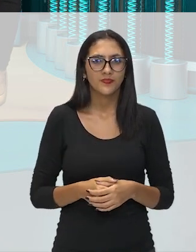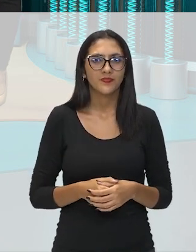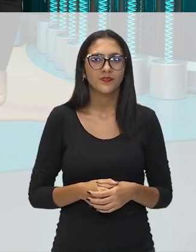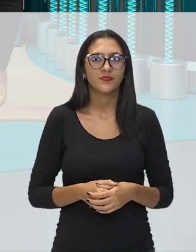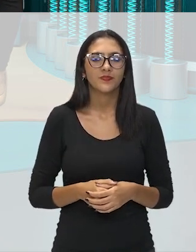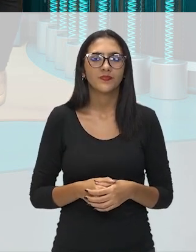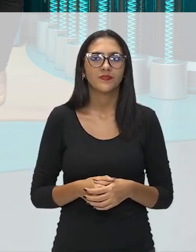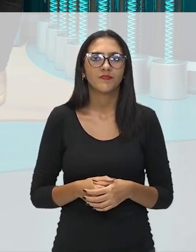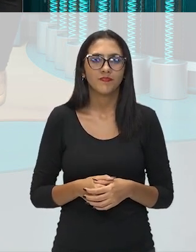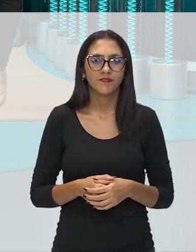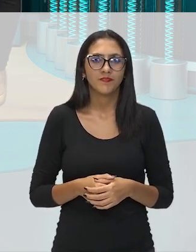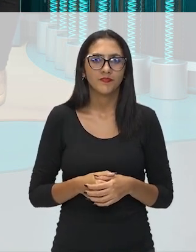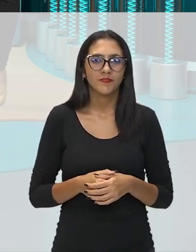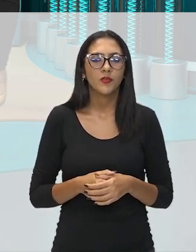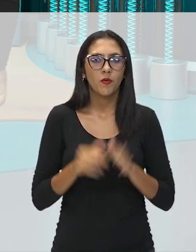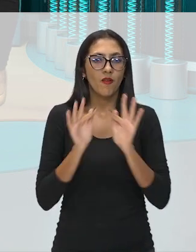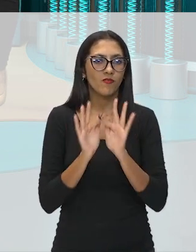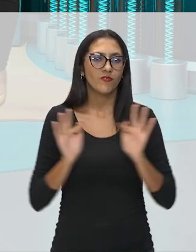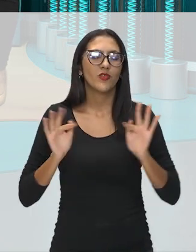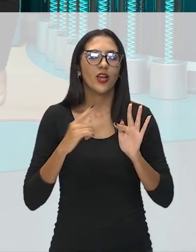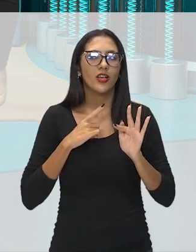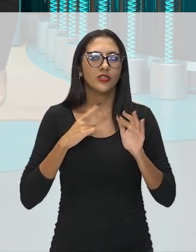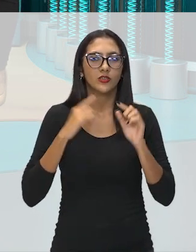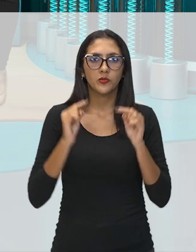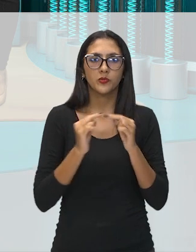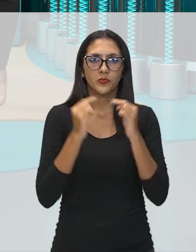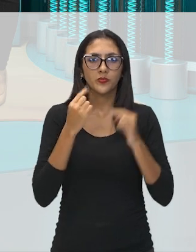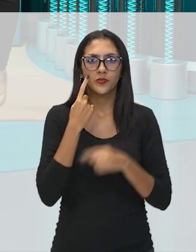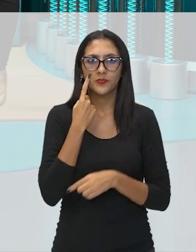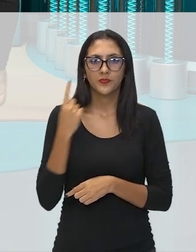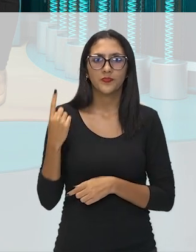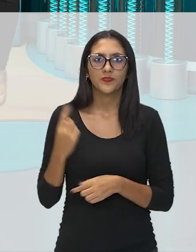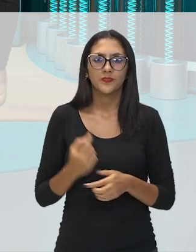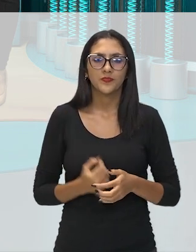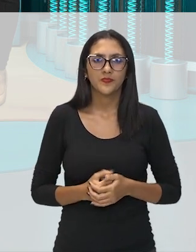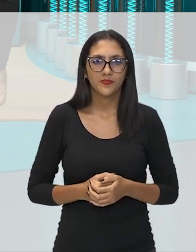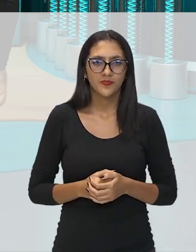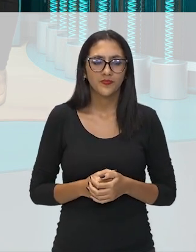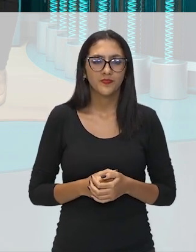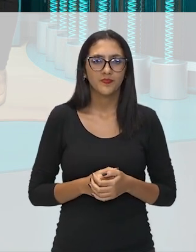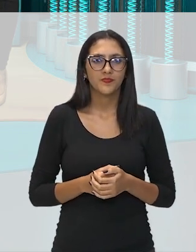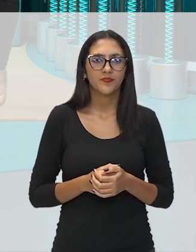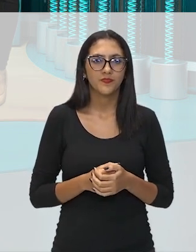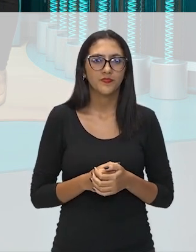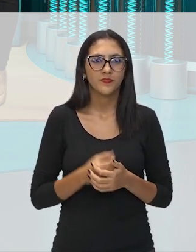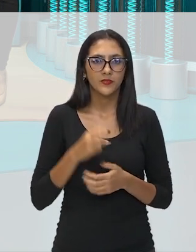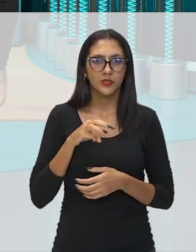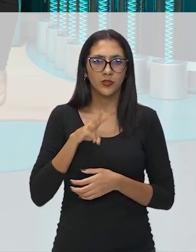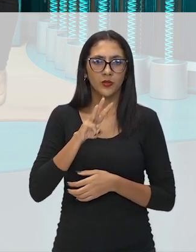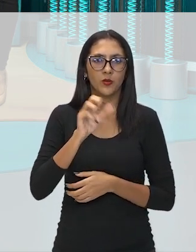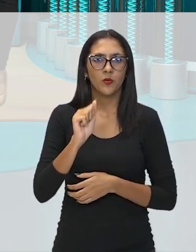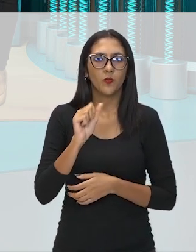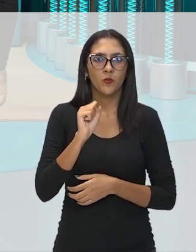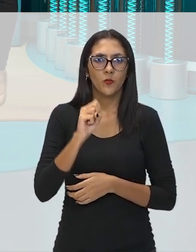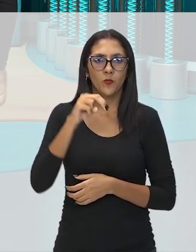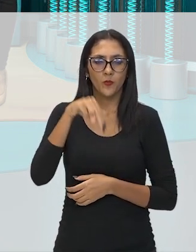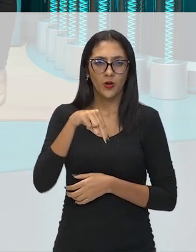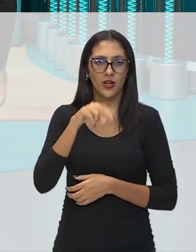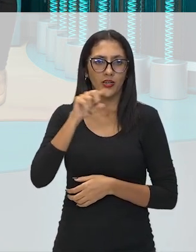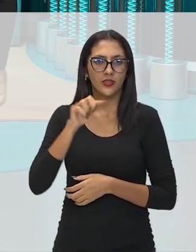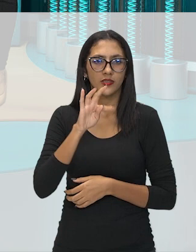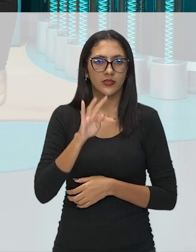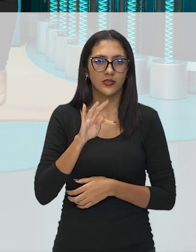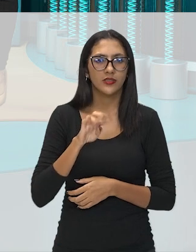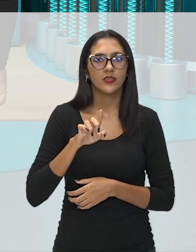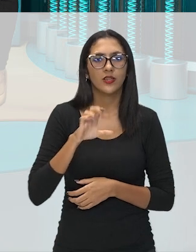pergunta, para essa oração que completa, né? Wasn't looking. Então, I drank my dad's coffee